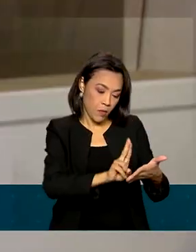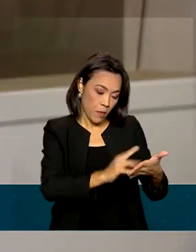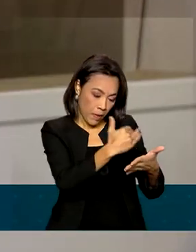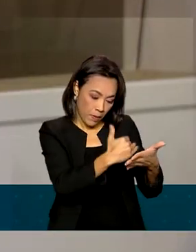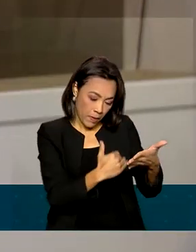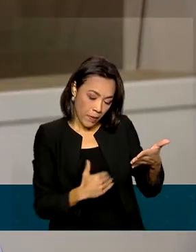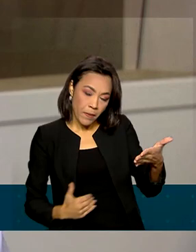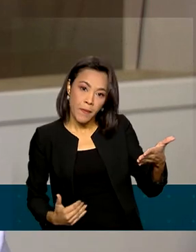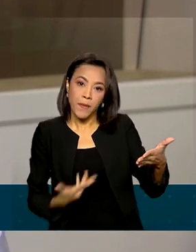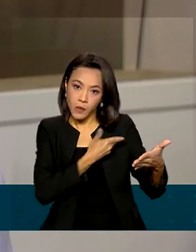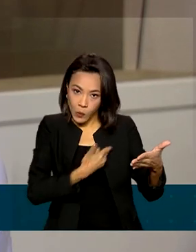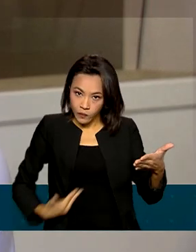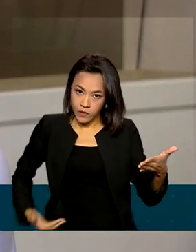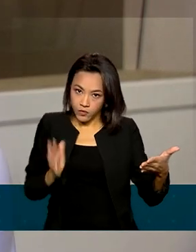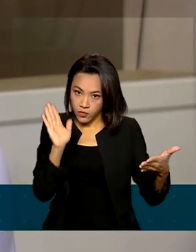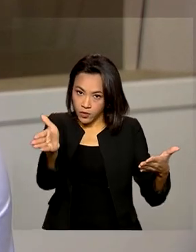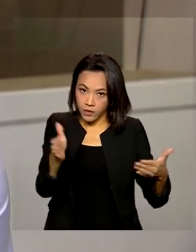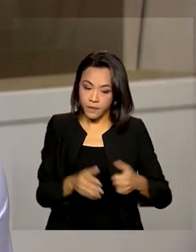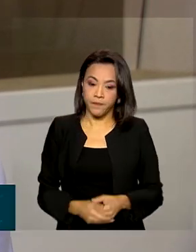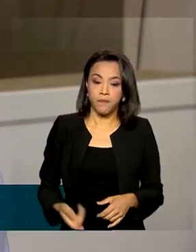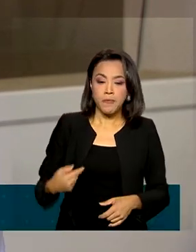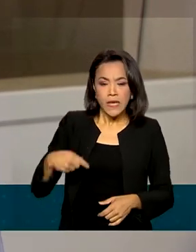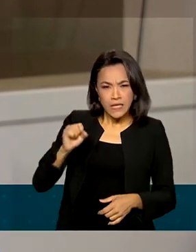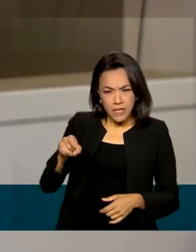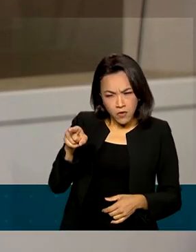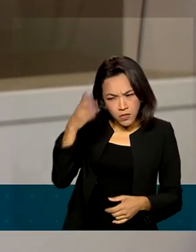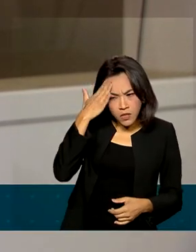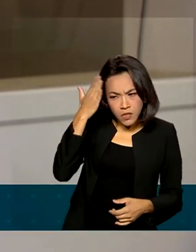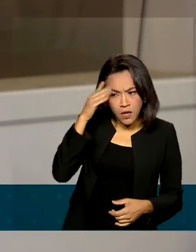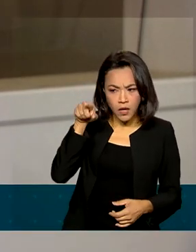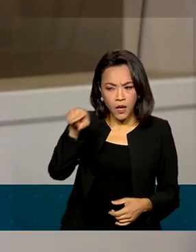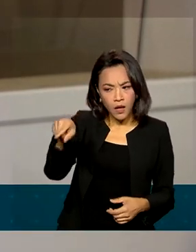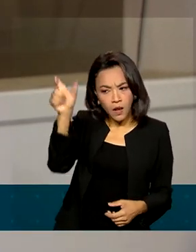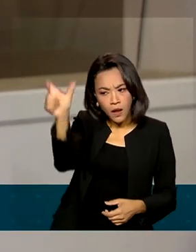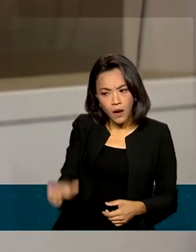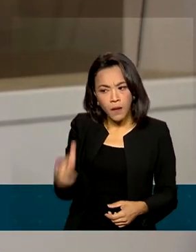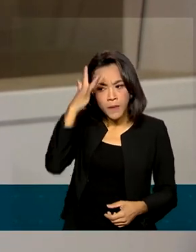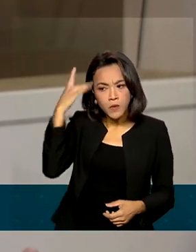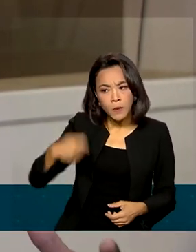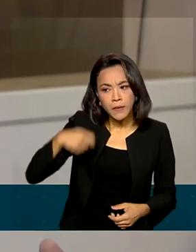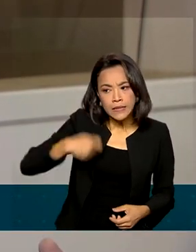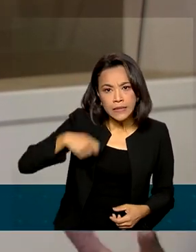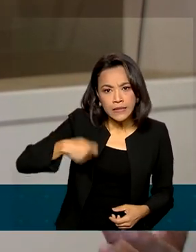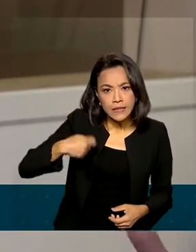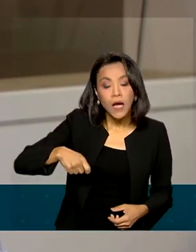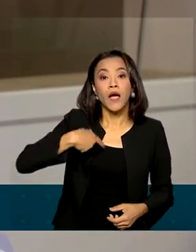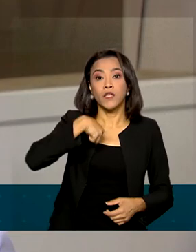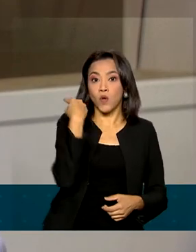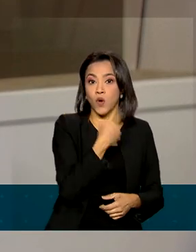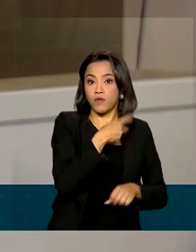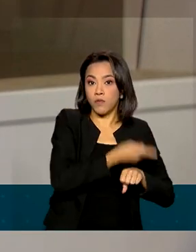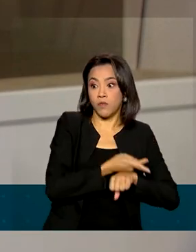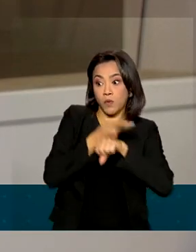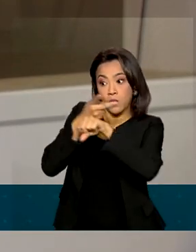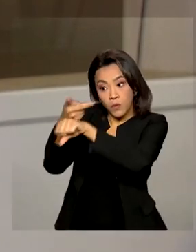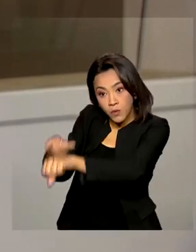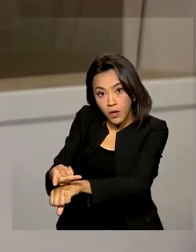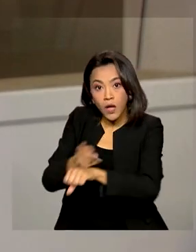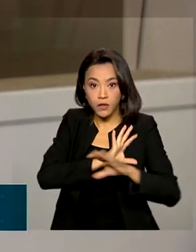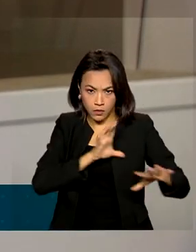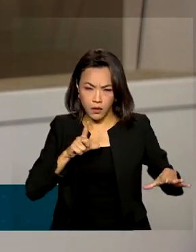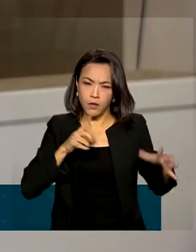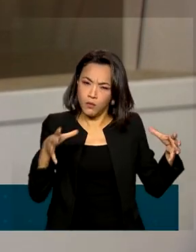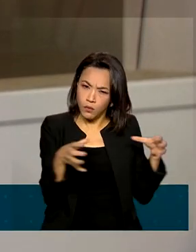a partir do momento que eu já sei que aquela pessoa necessita desse serviço aí a gente já vai para uma busca ativa por parte das